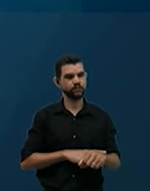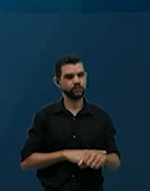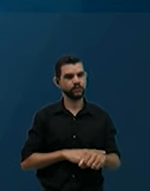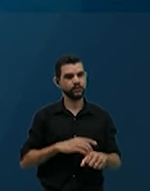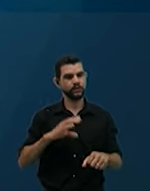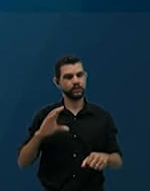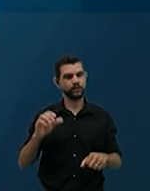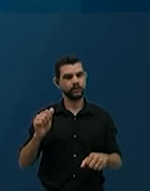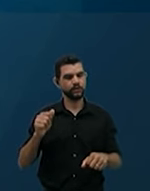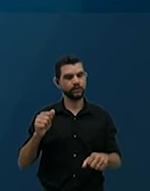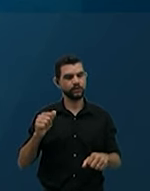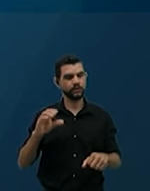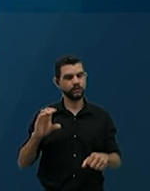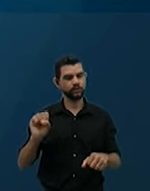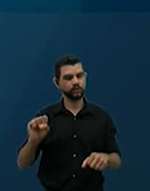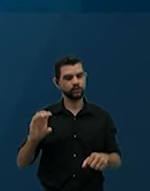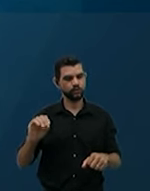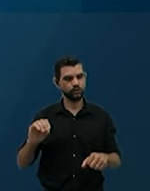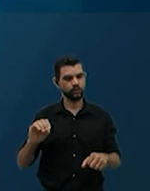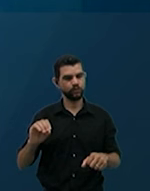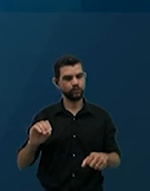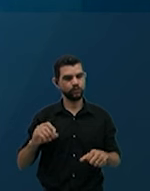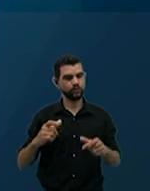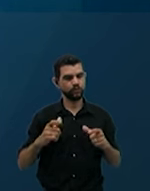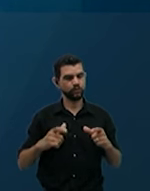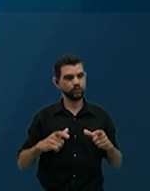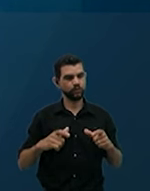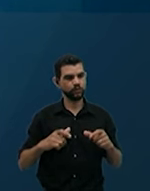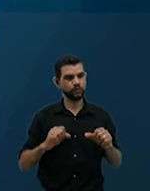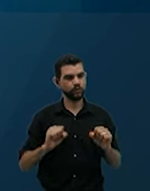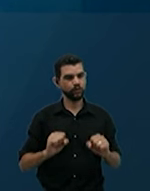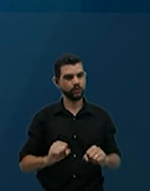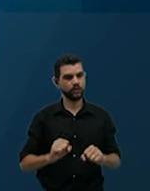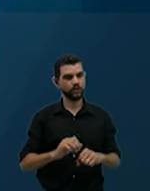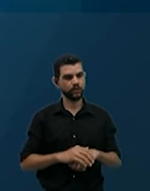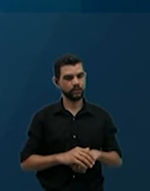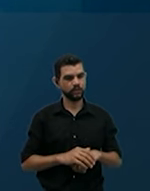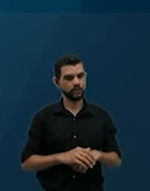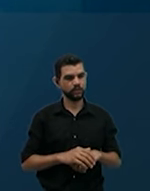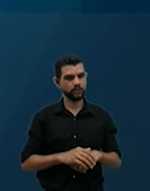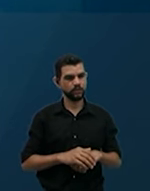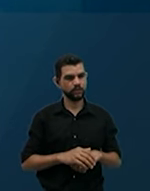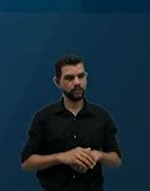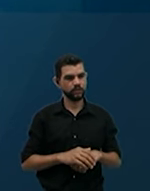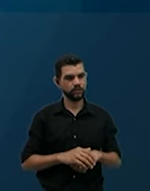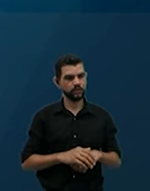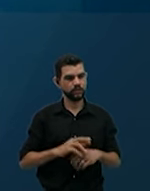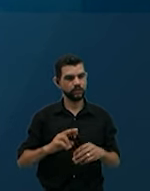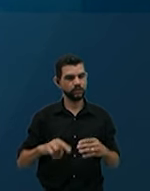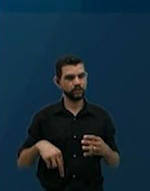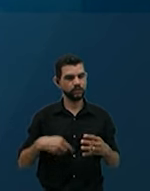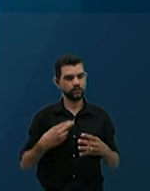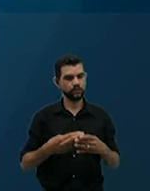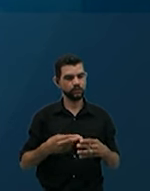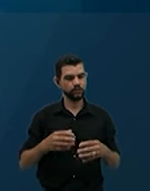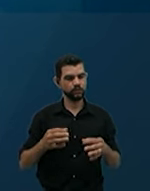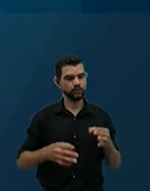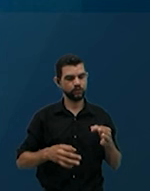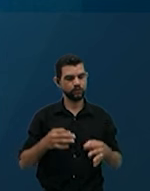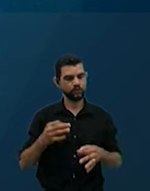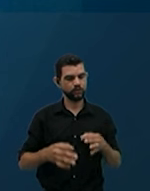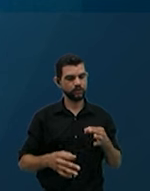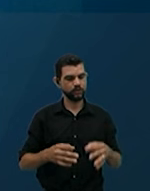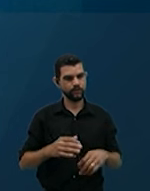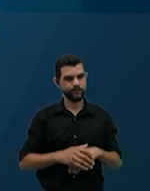parcialmente conhecido e, nessa extensão, desprovido. Recurso julgado sob a sistemática dos